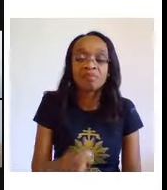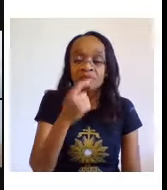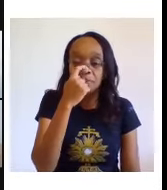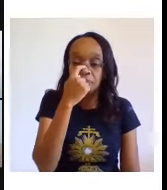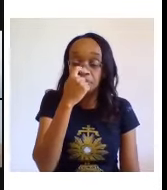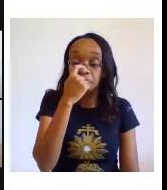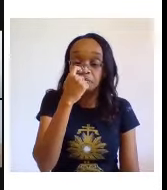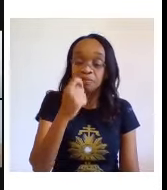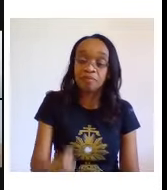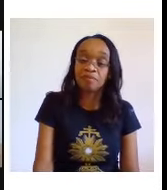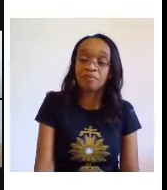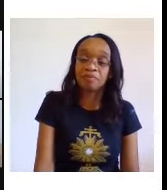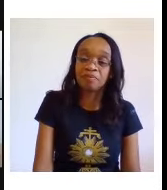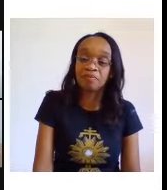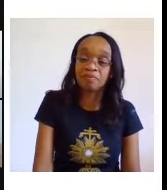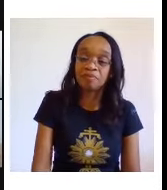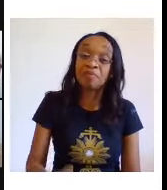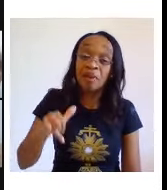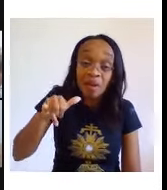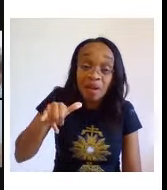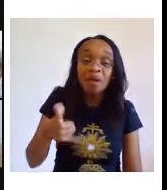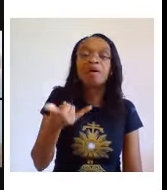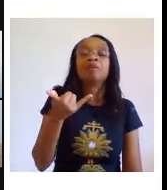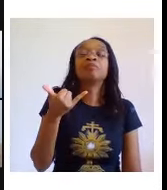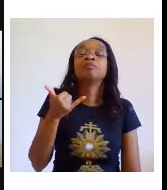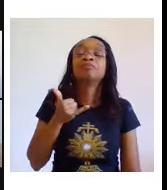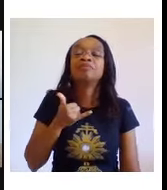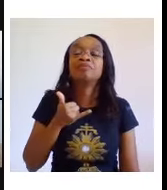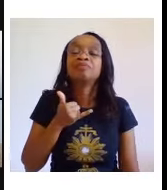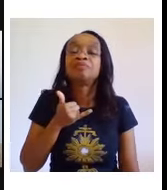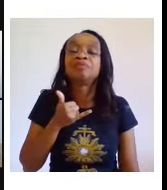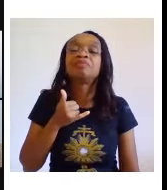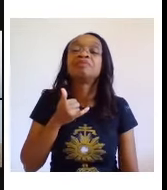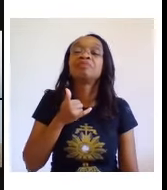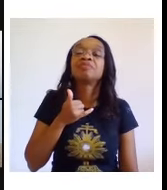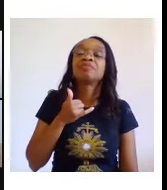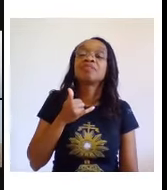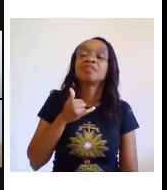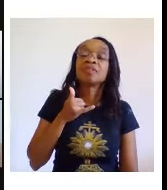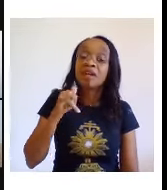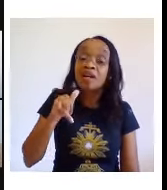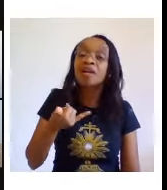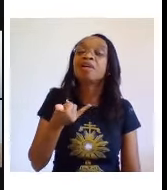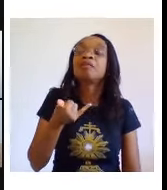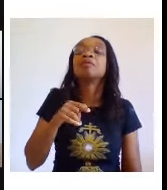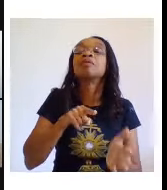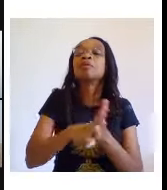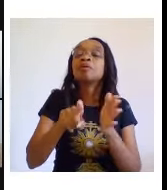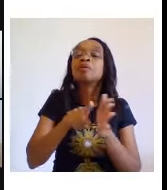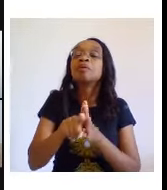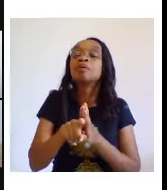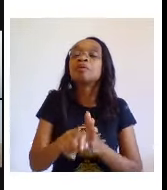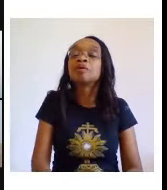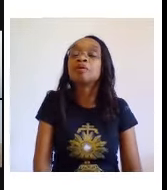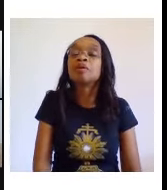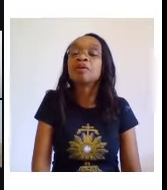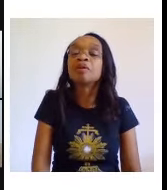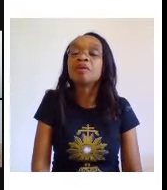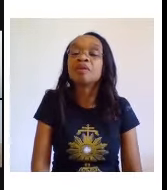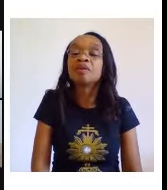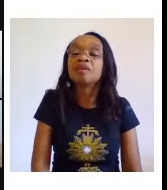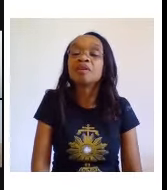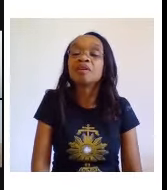Aproveitando o gancho, desculpa, mas aproveitando o gancho aí, que você disse que é indiscutível,